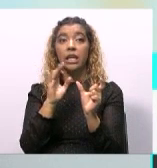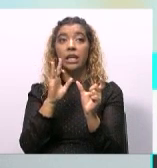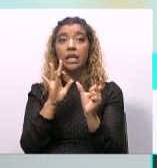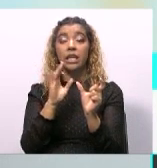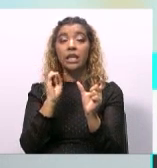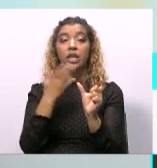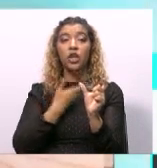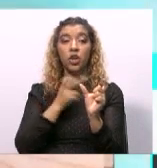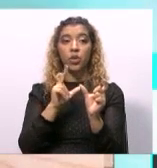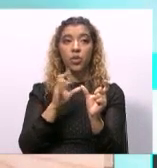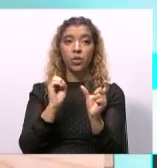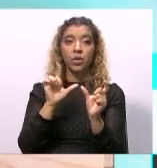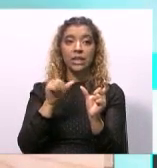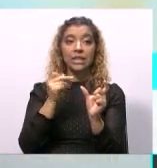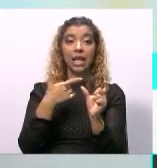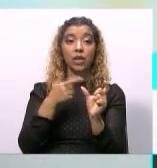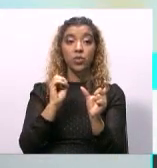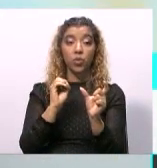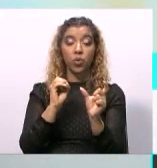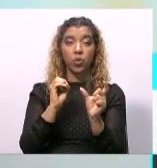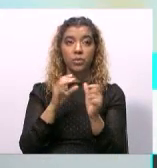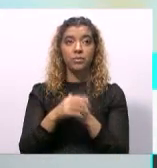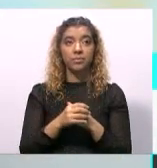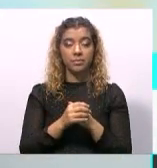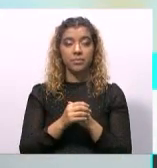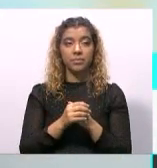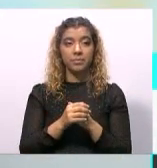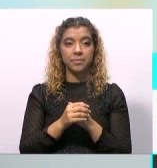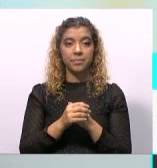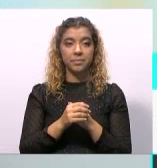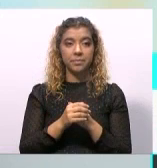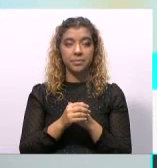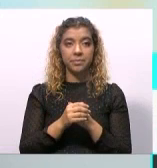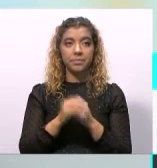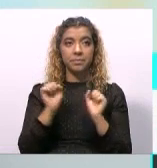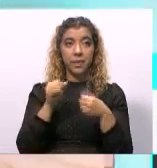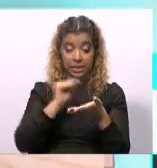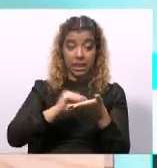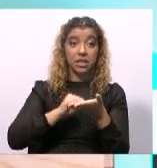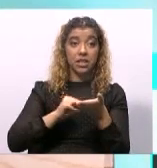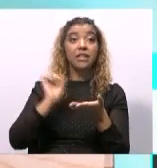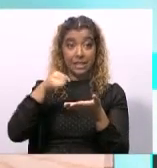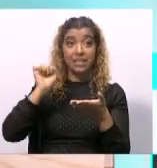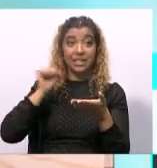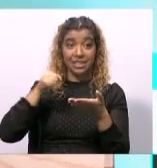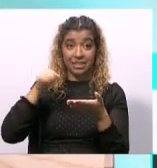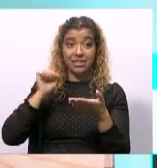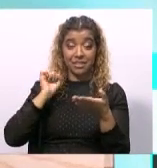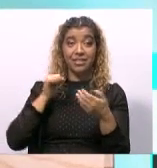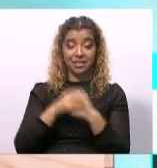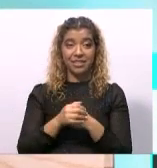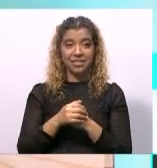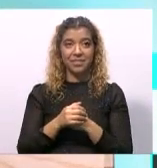Hidrolato, era o que estava a dizer, exatamente, não é? Hidrolato de lavanda, sim, exatamente. Está a apontar, Dona Rosa? Estou. Muito